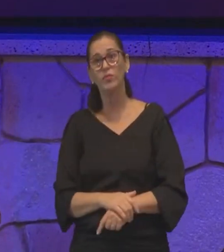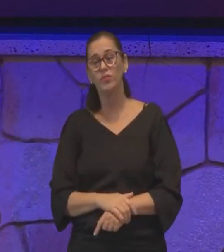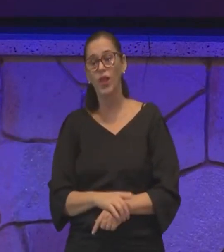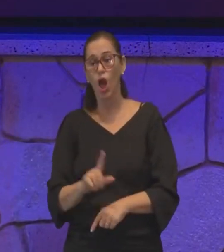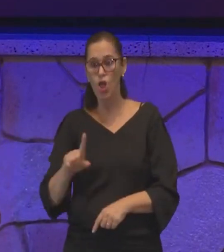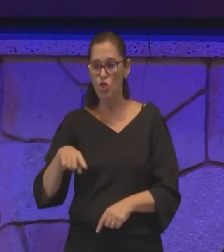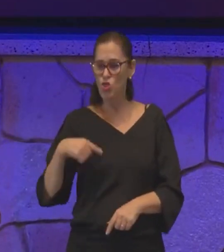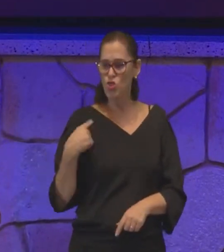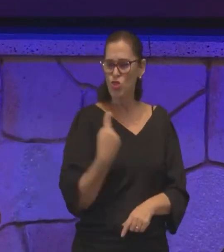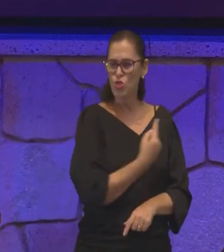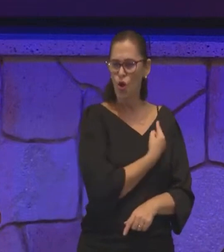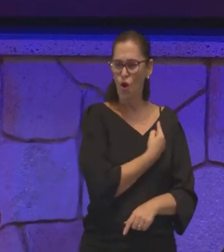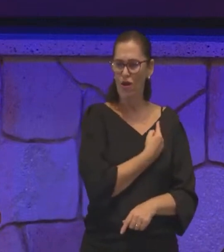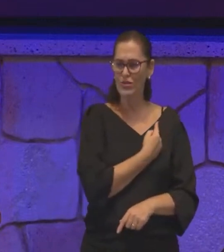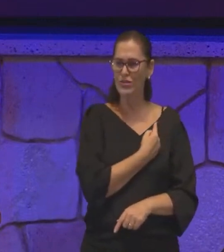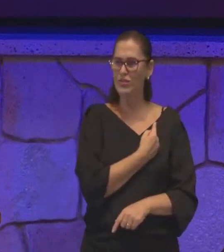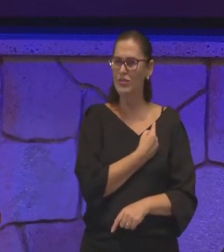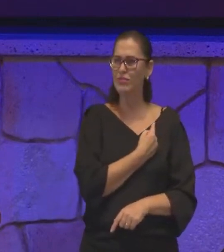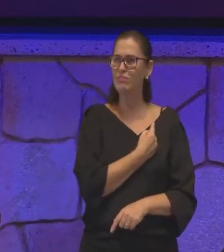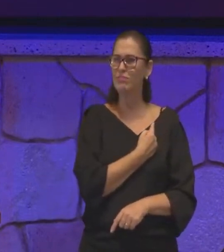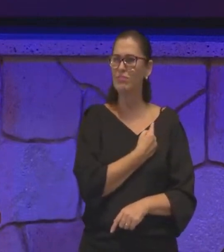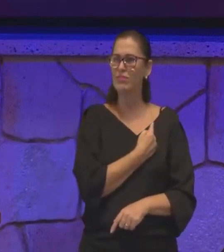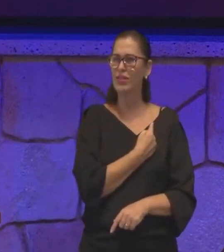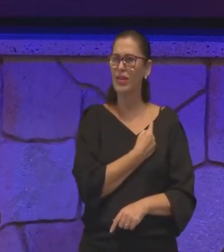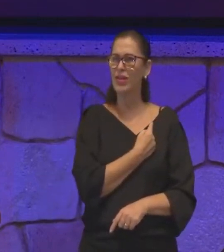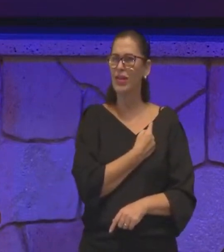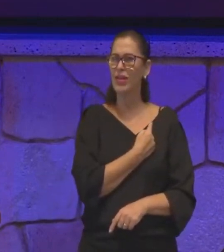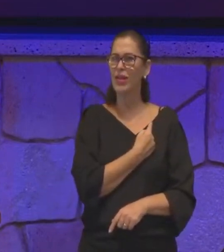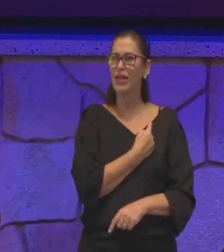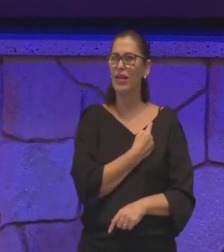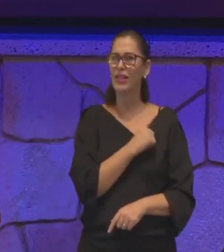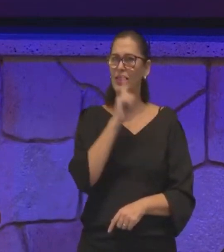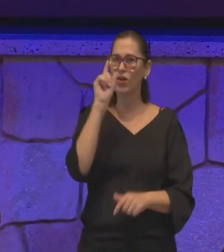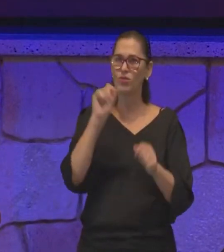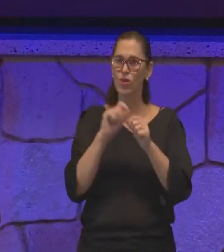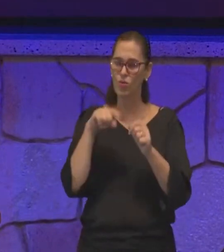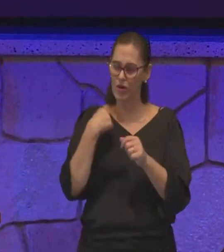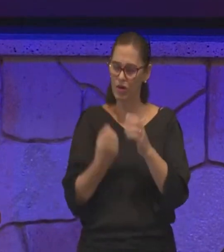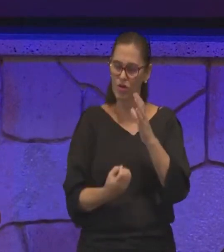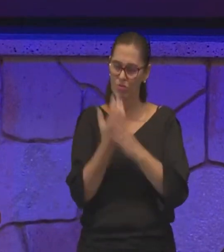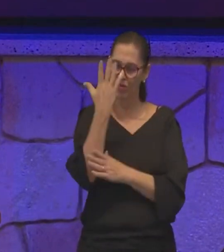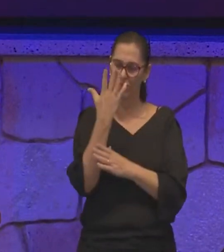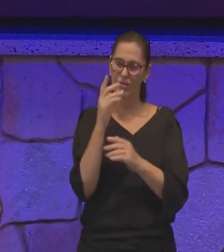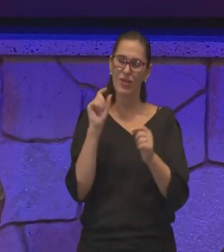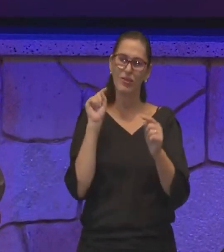Nós somos feitos para os desafios, e os desafios foram feitos para nós.